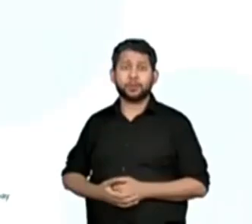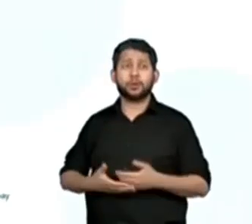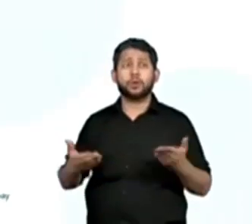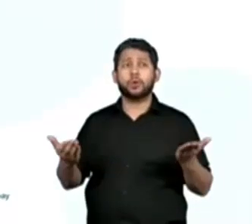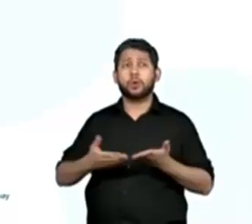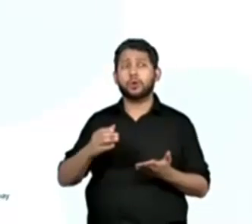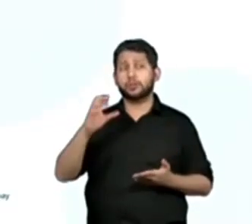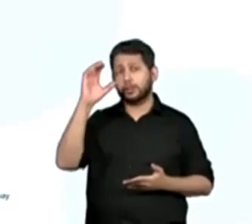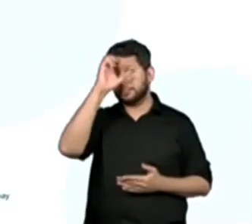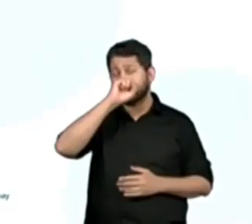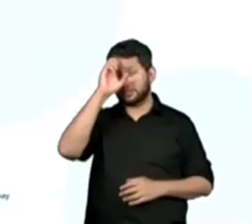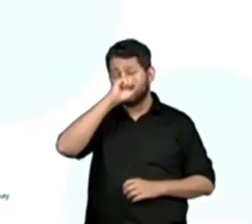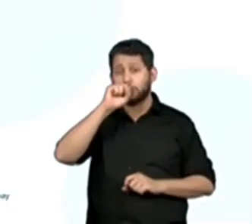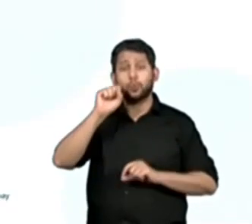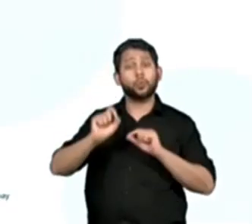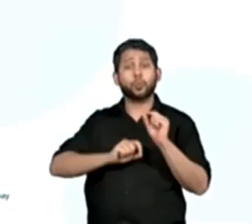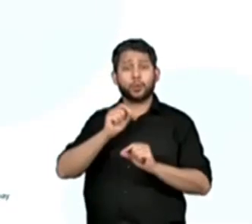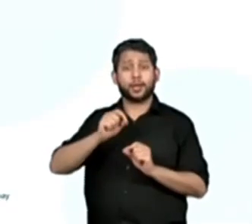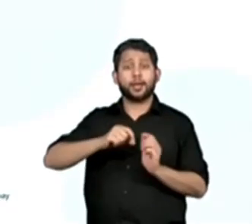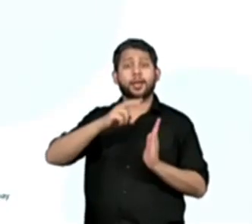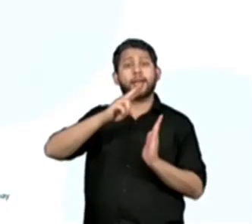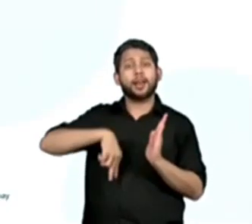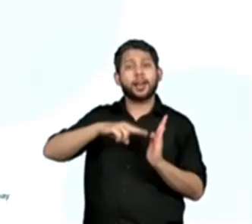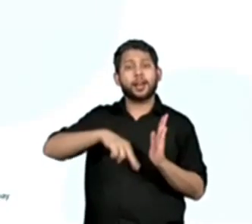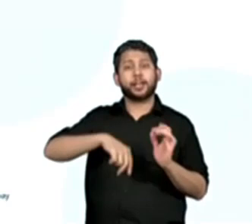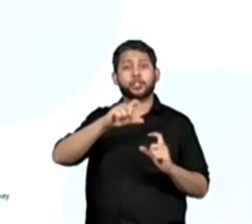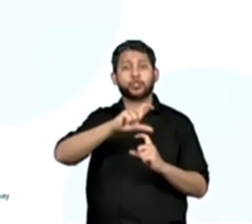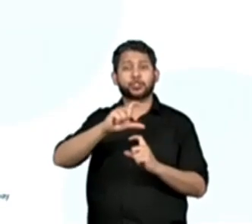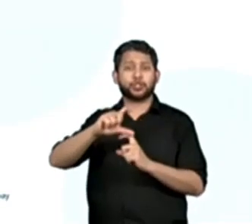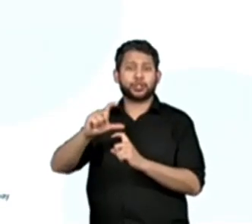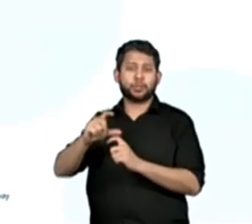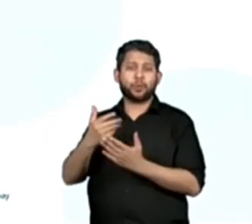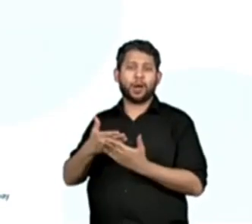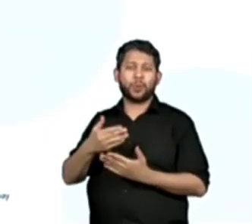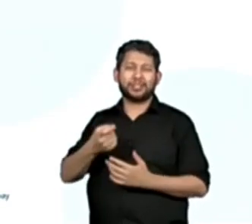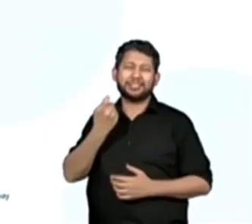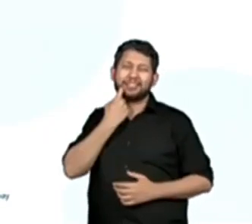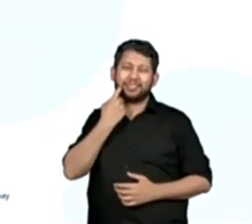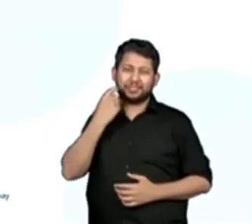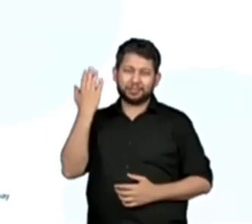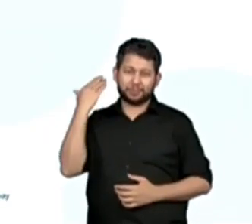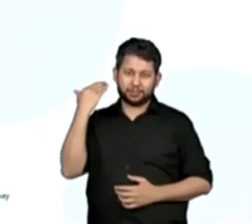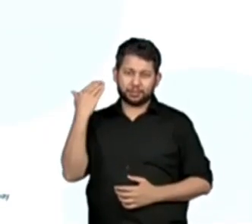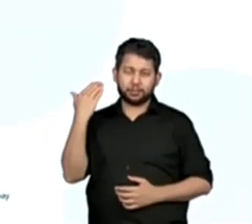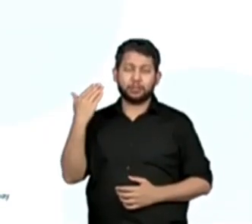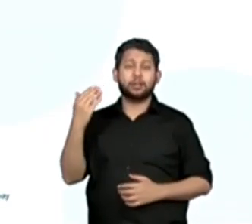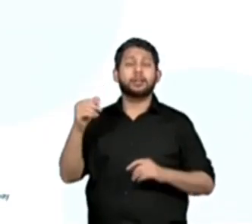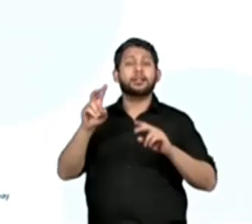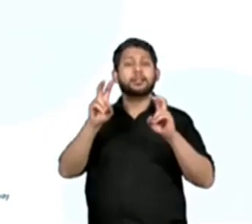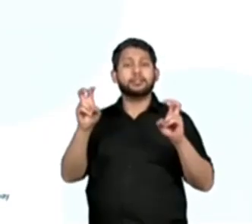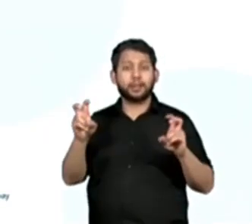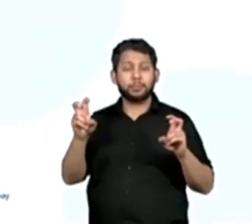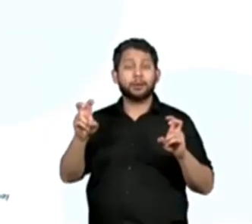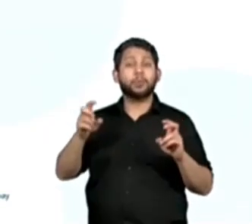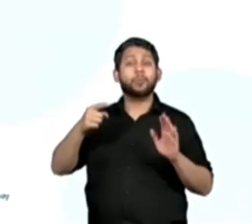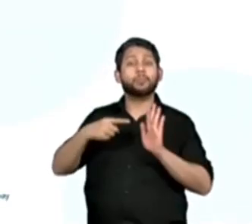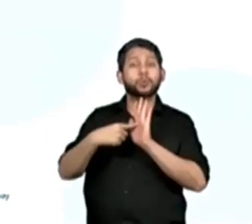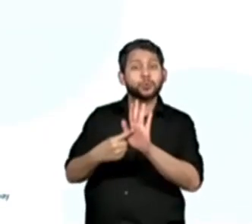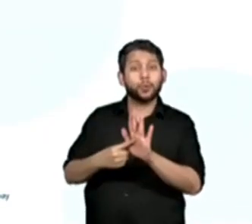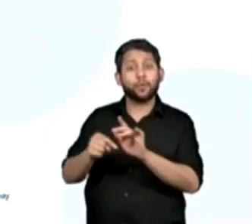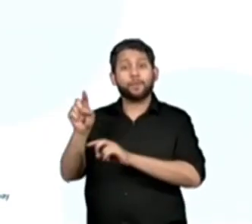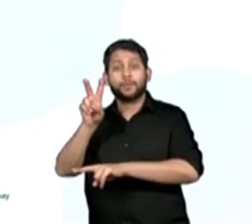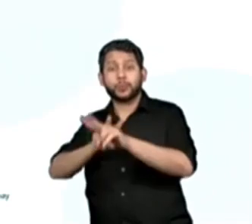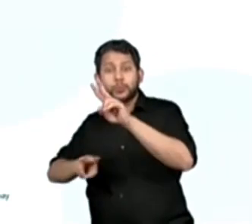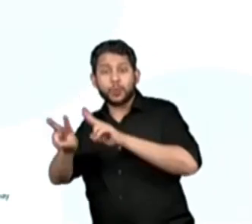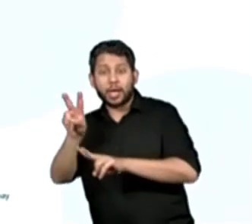encerrar, relemos a tirinha da aula de ontem, não, né, de sexta-feira, nos aprofundamos nos elementos